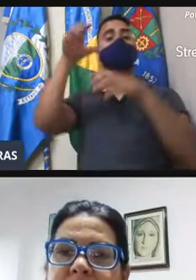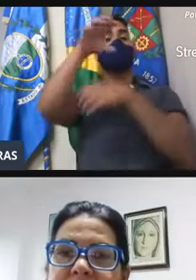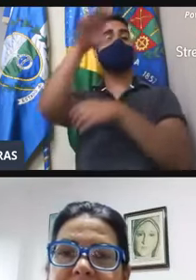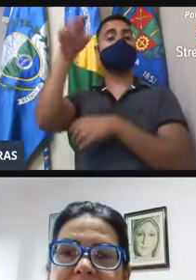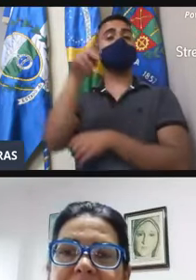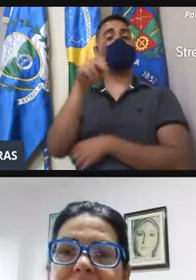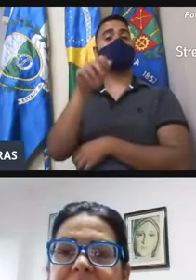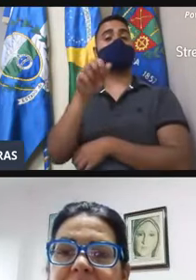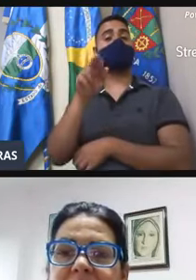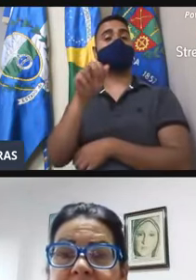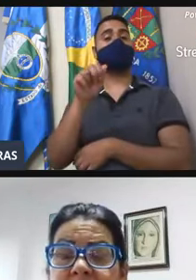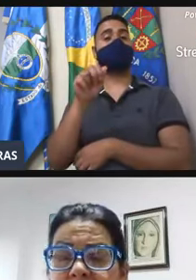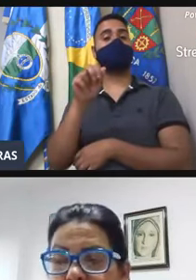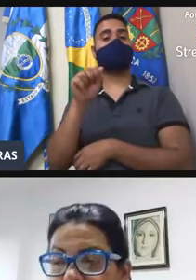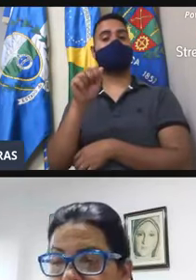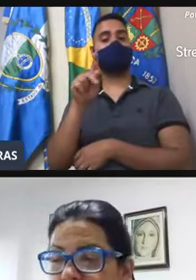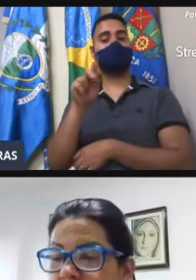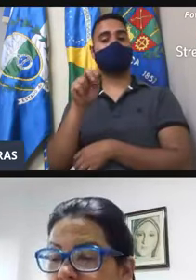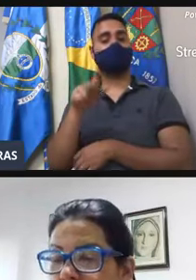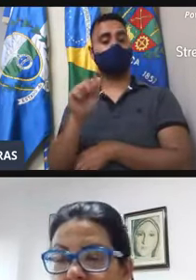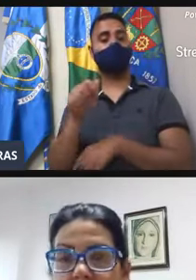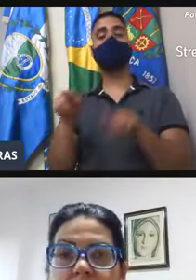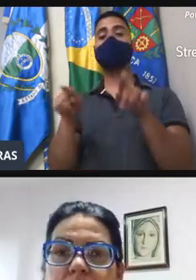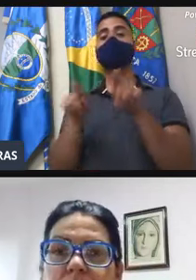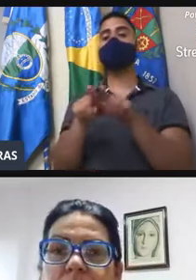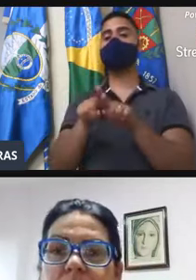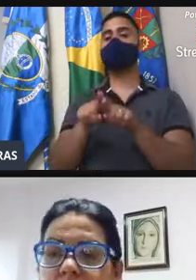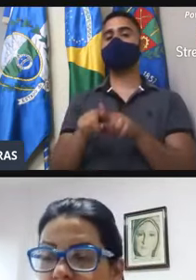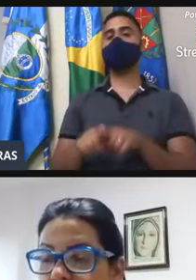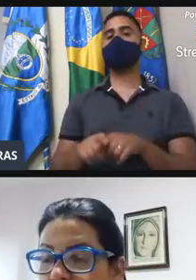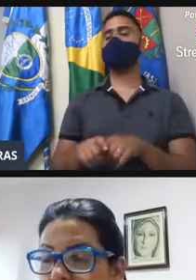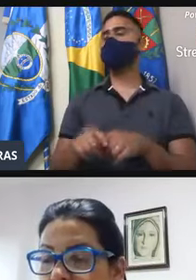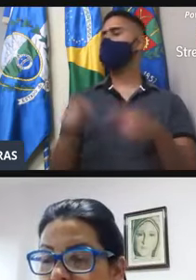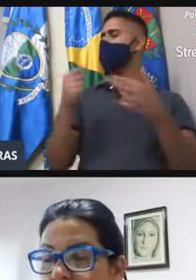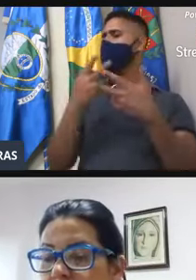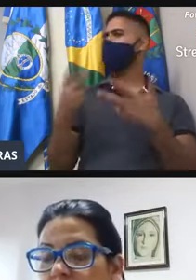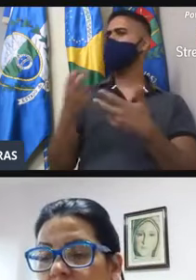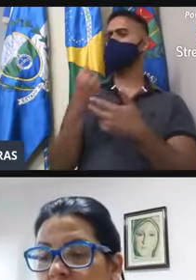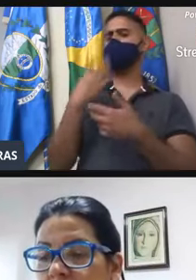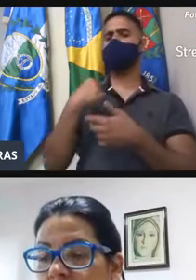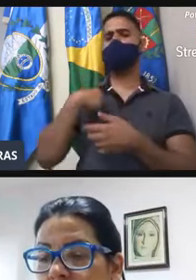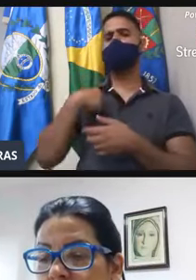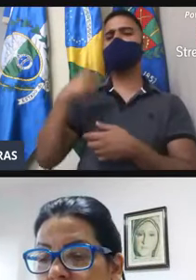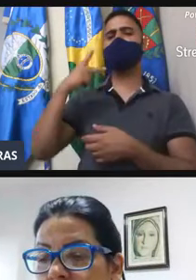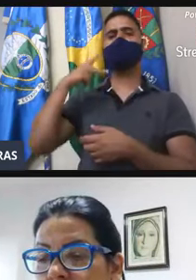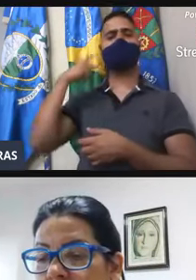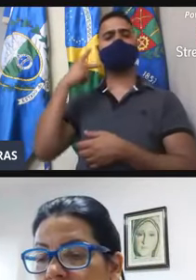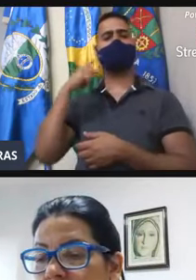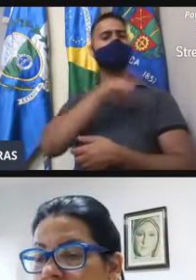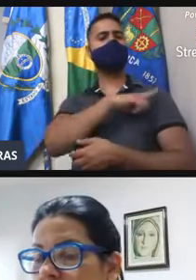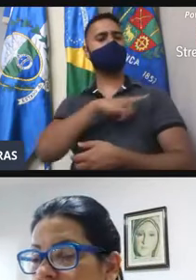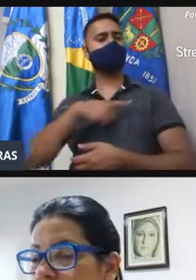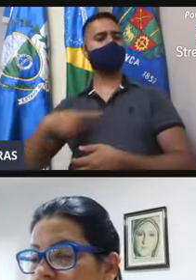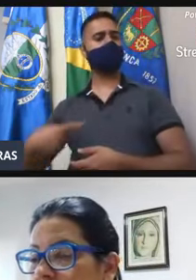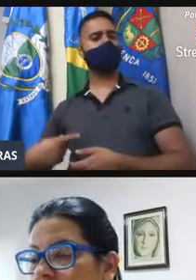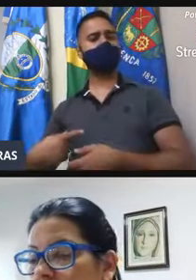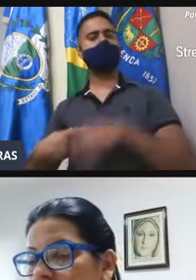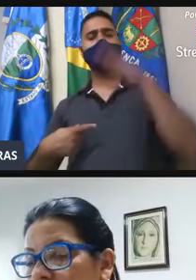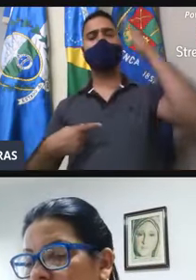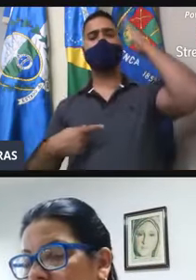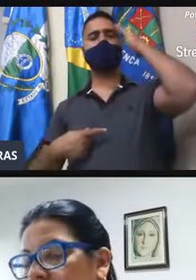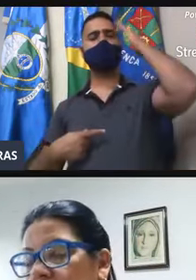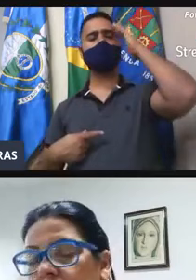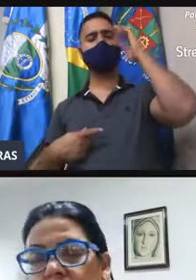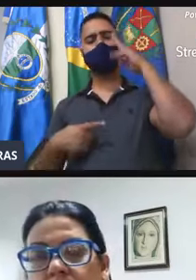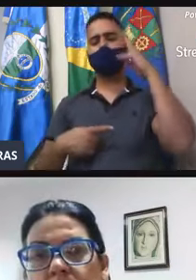como aqui de Valença também. Então é gratificante estar vereador num governo que sabe